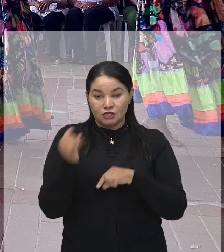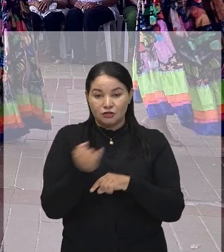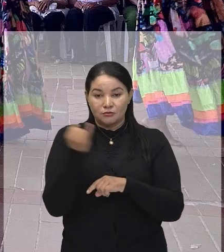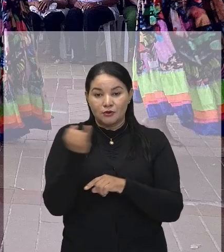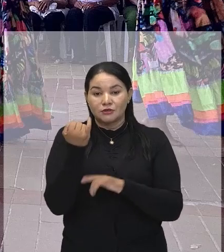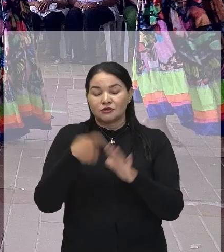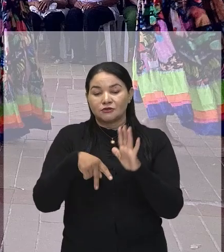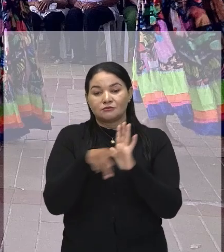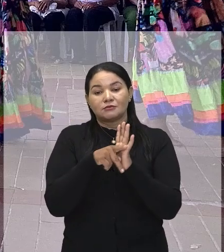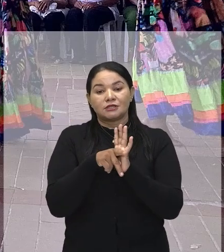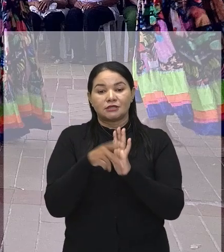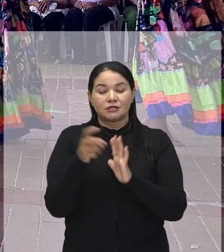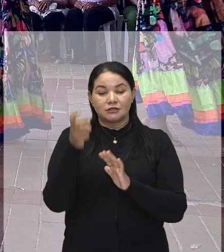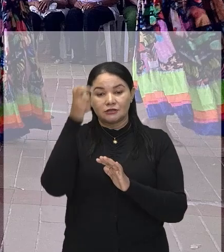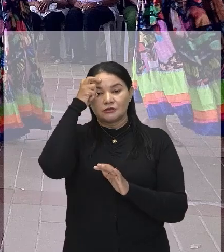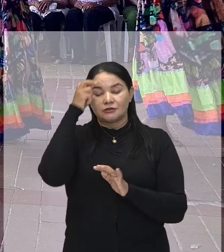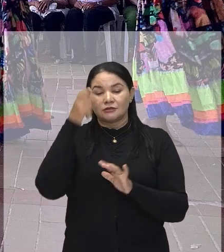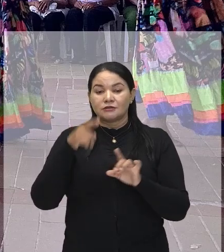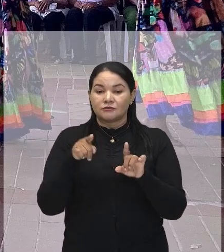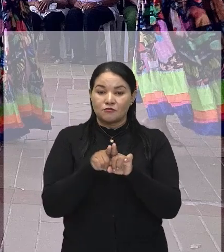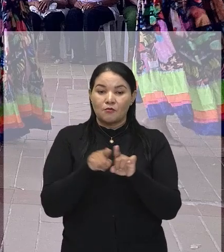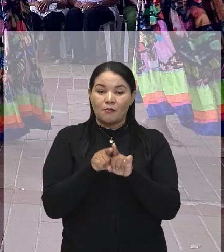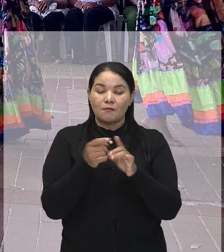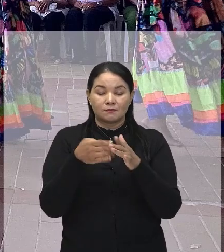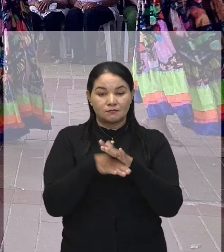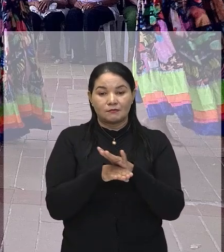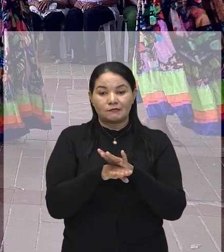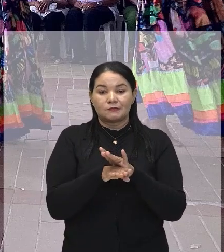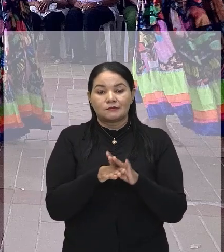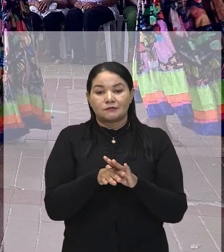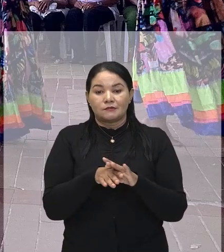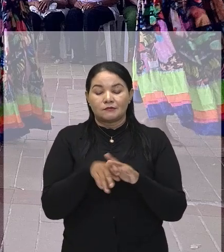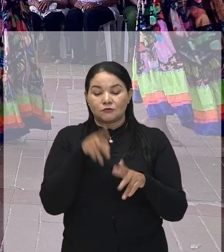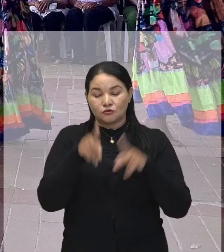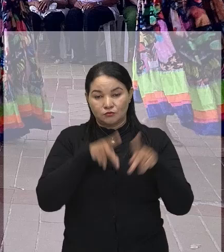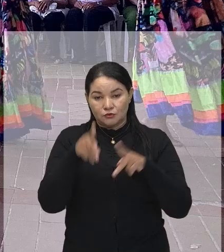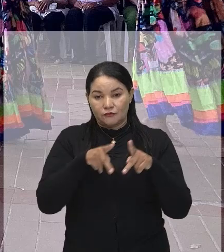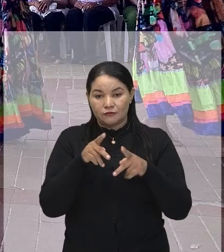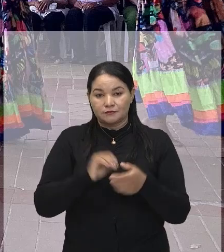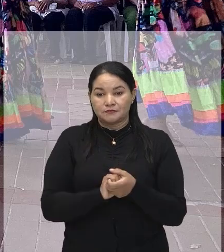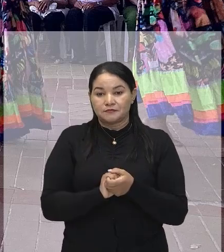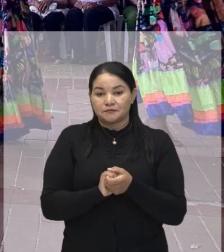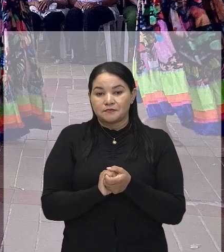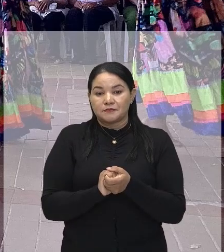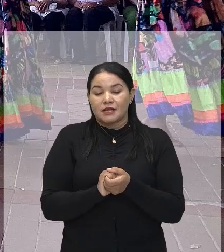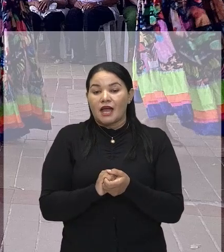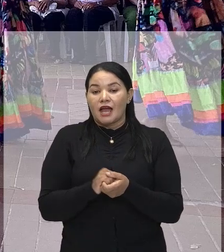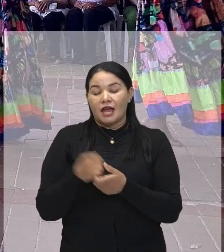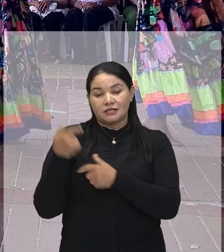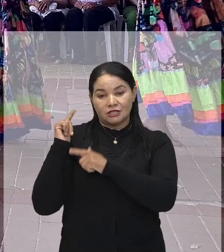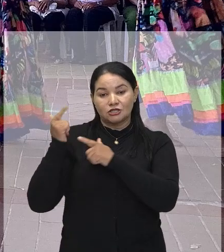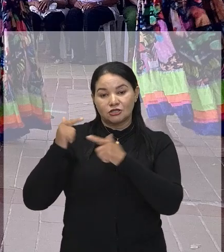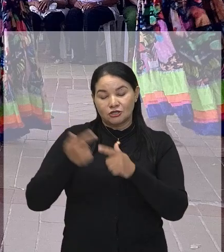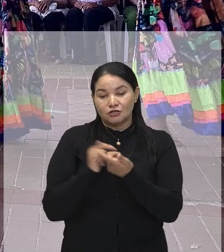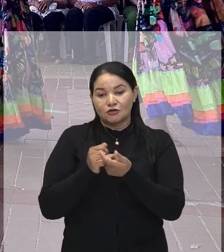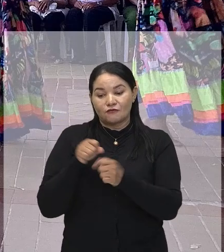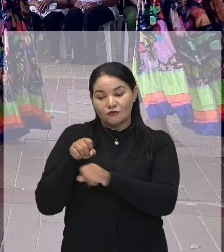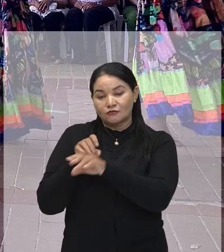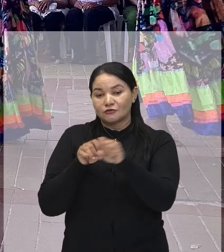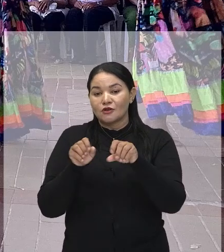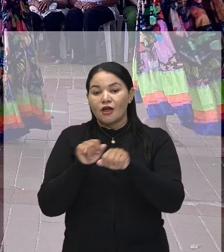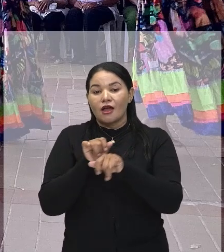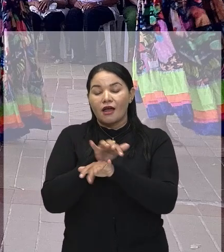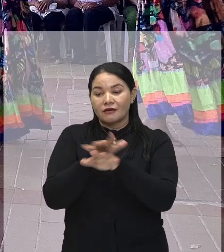da identidade popular. A tradição foi passada através da oralidade, de geração em